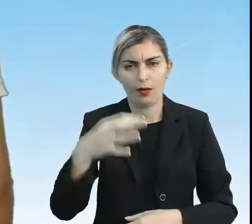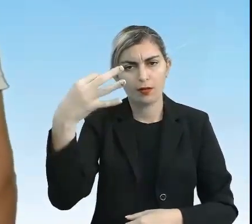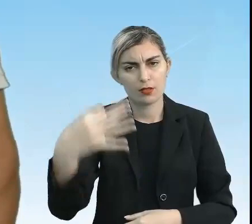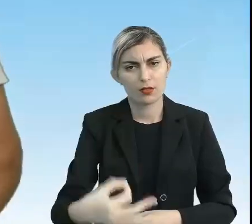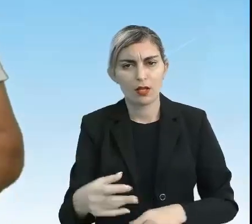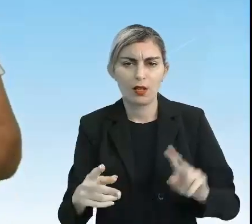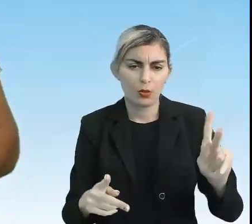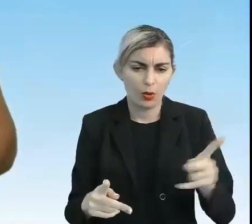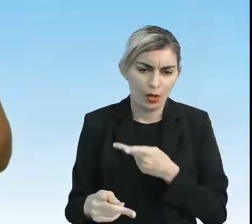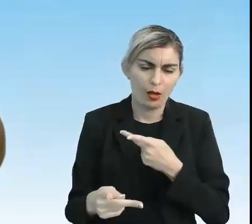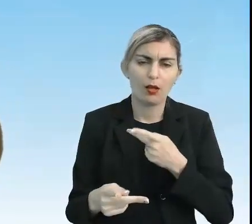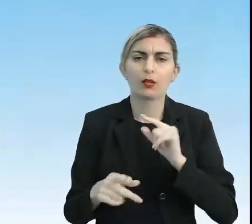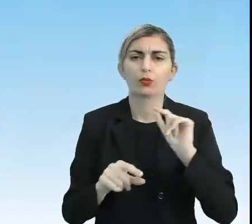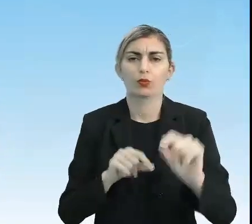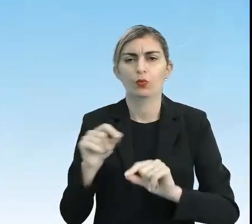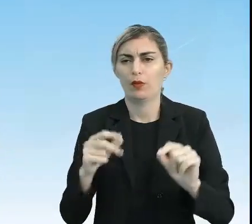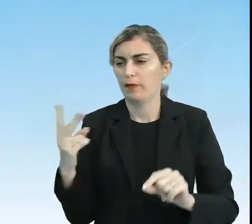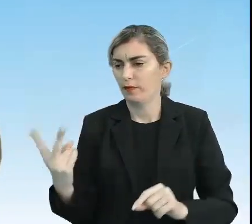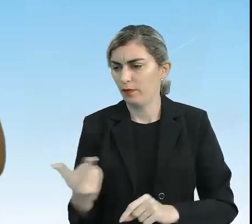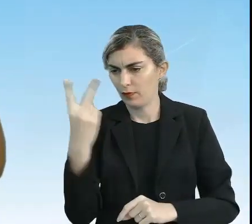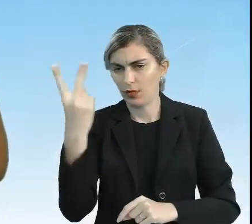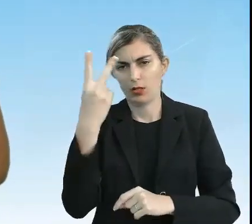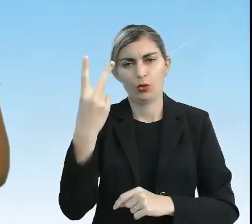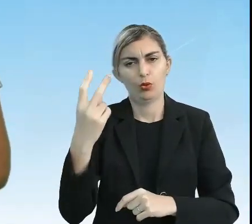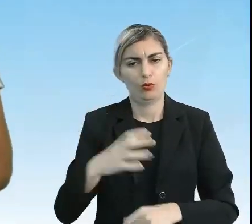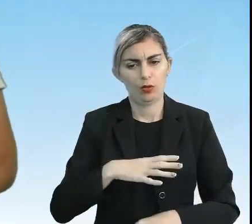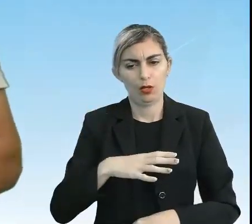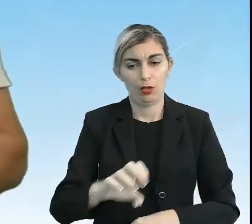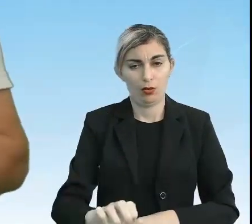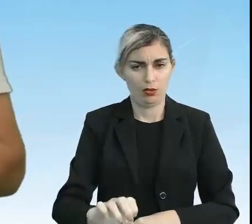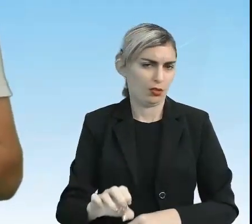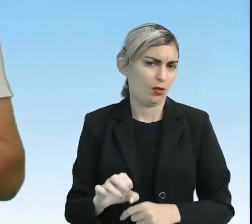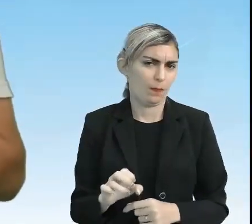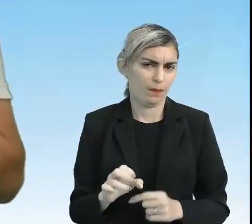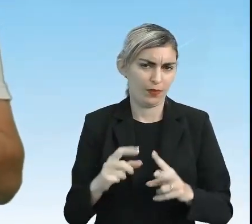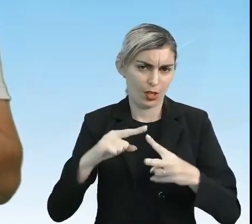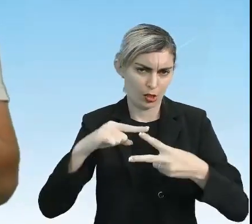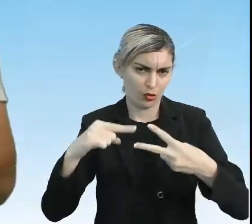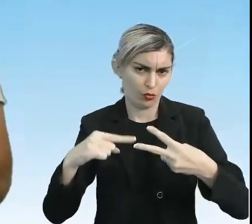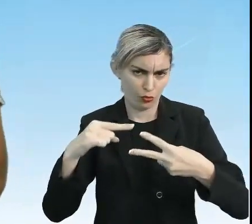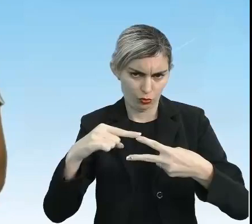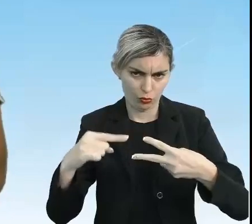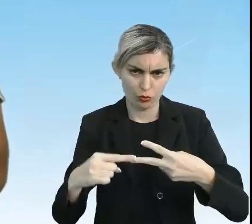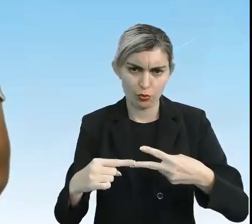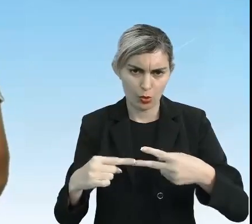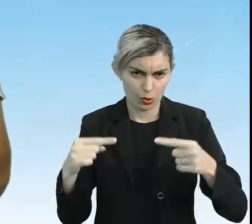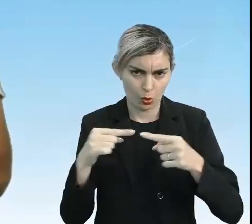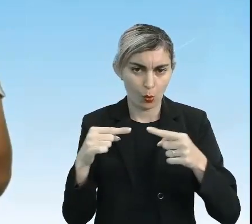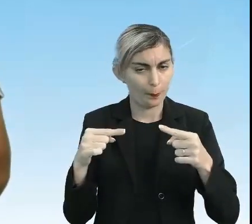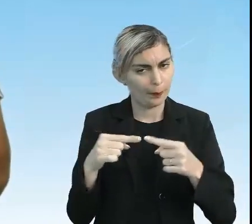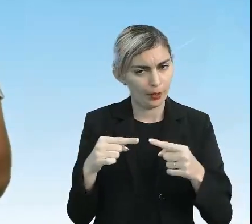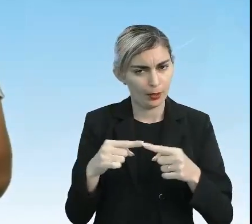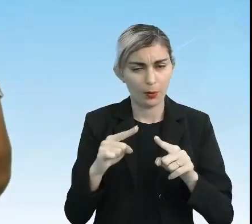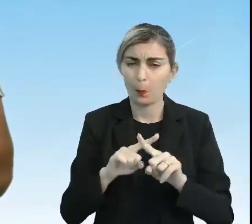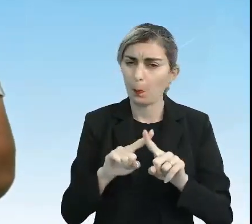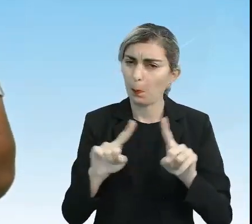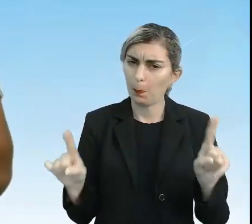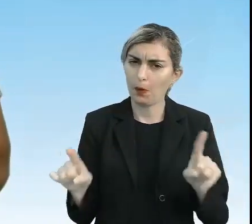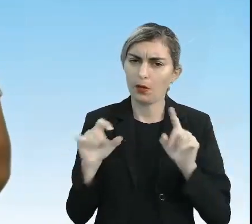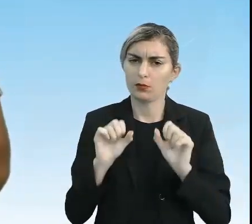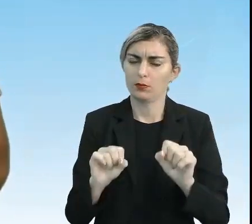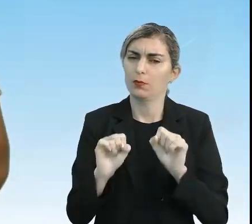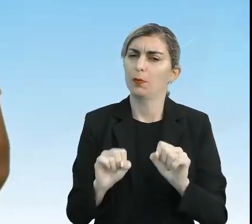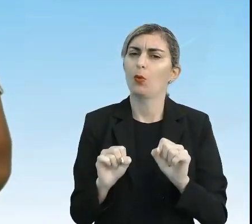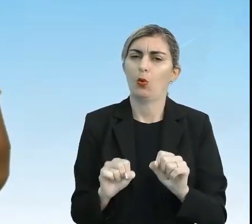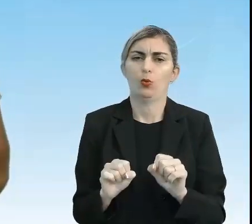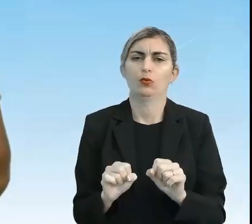professor? Valor e ética são coisas que não são, elas são coisas que se combinam, mas elas podem